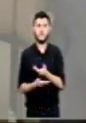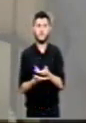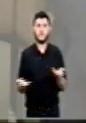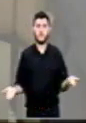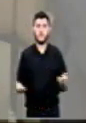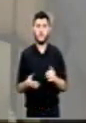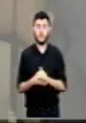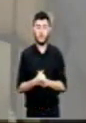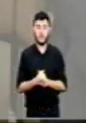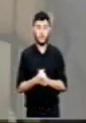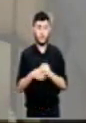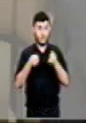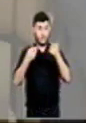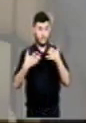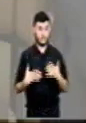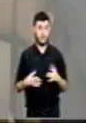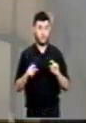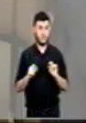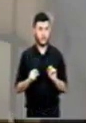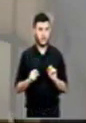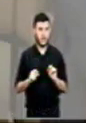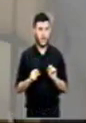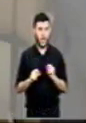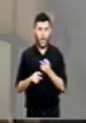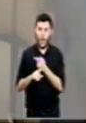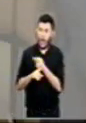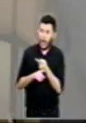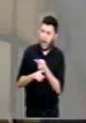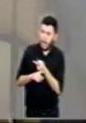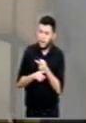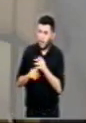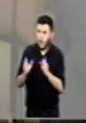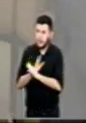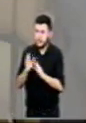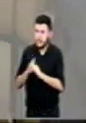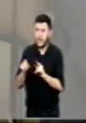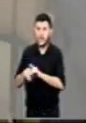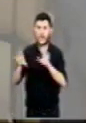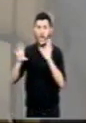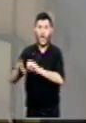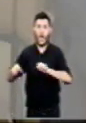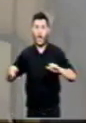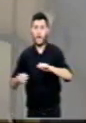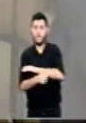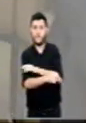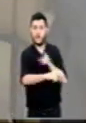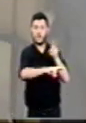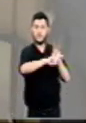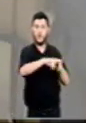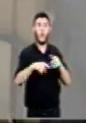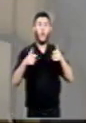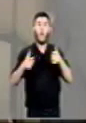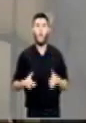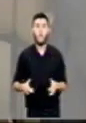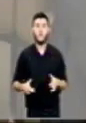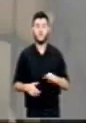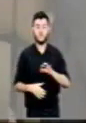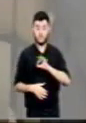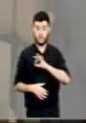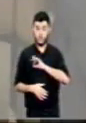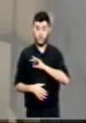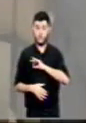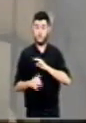a busca e a apreensão foi feita nas dependências do Senado Federal. A polícia do Senado Federal é regulada pela